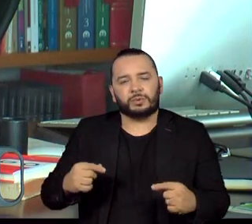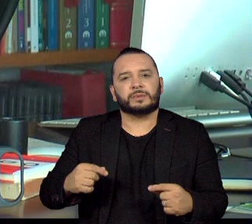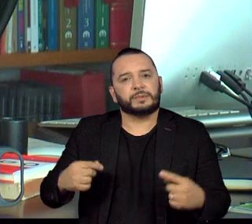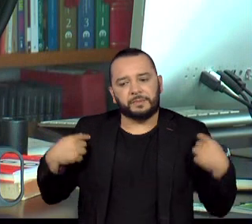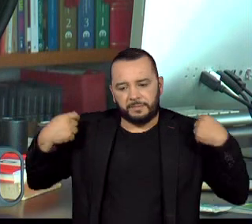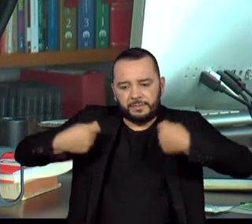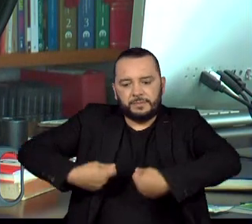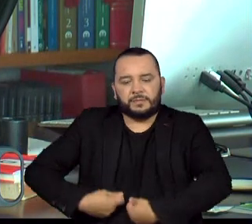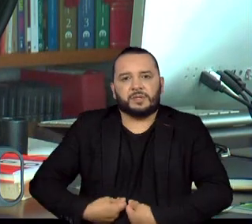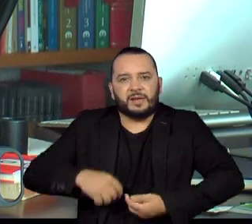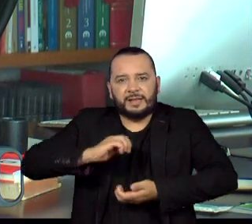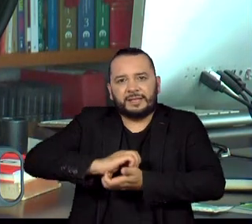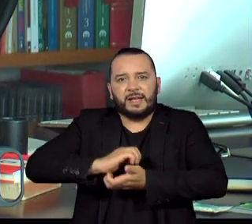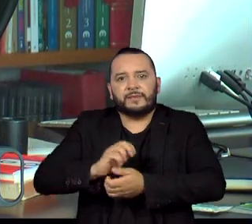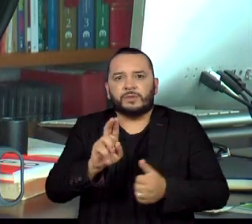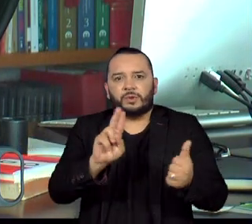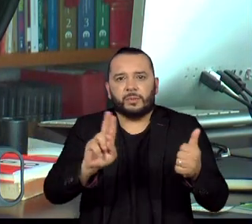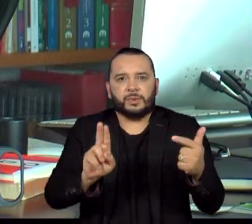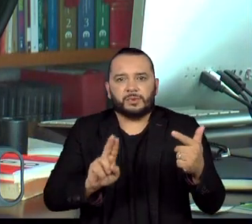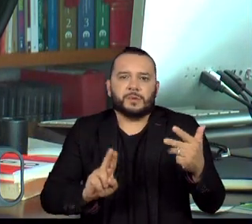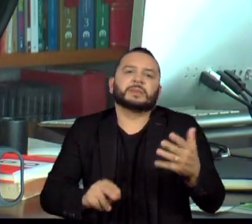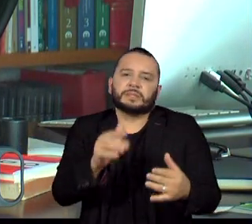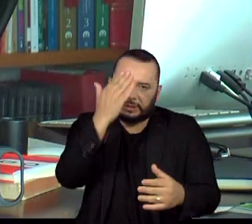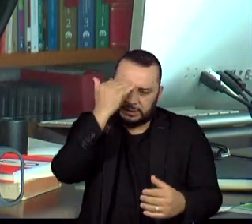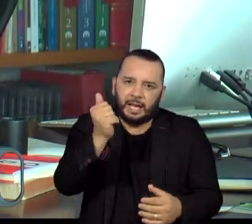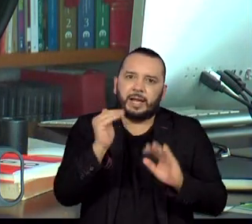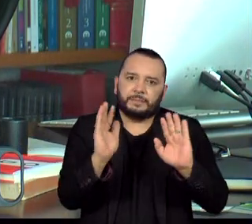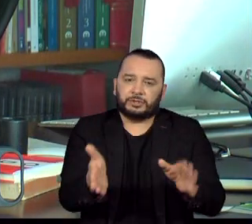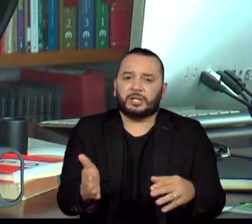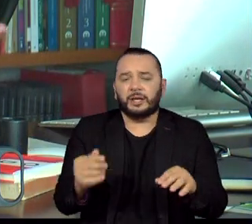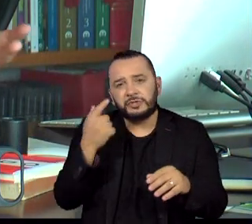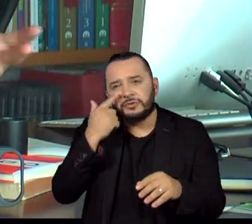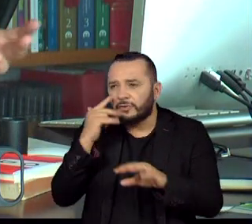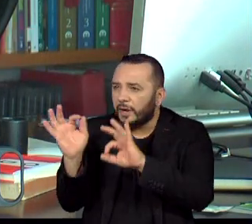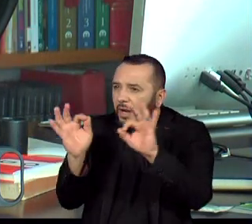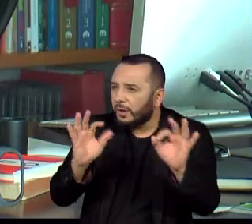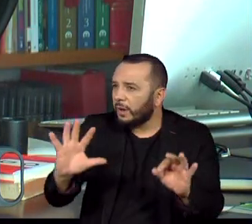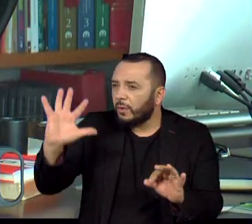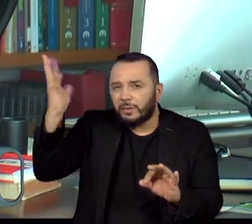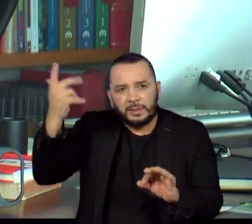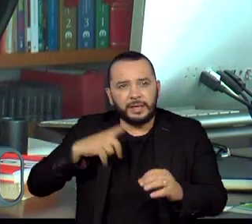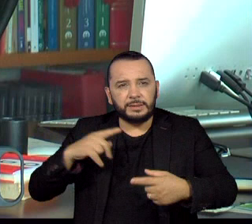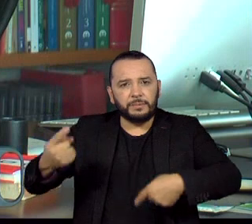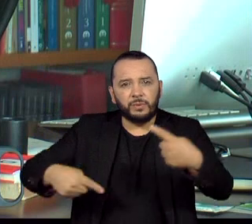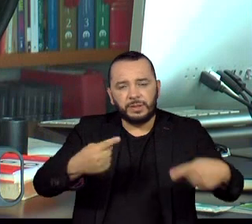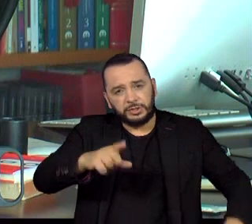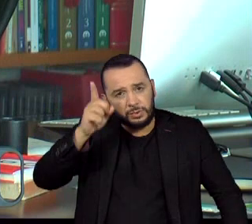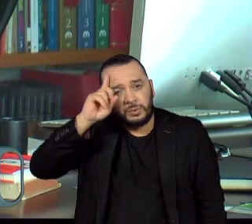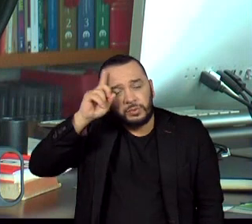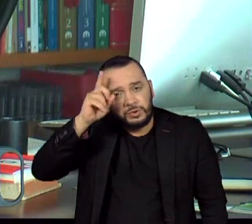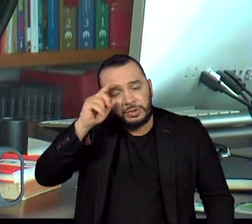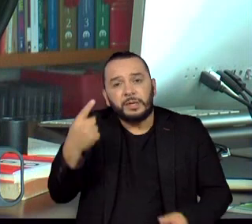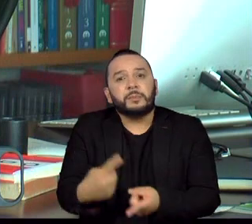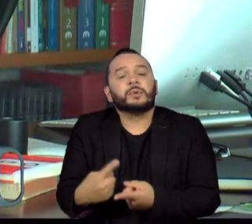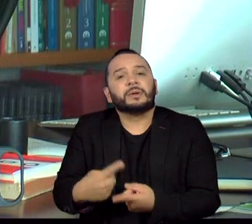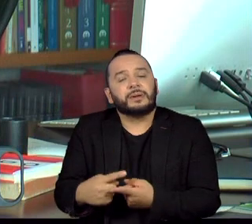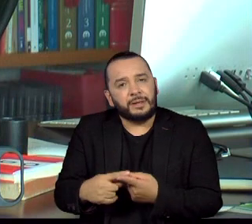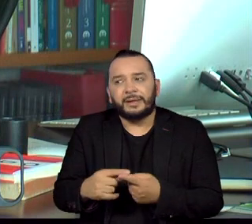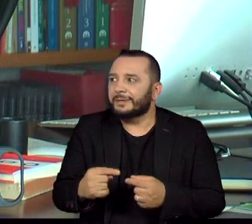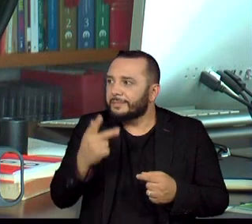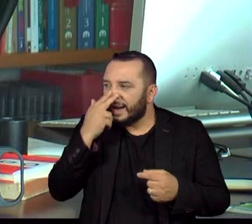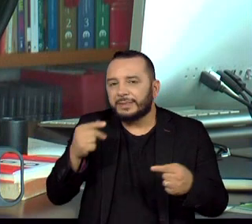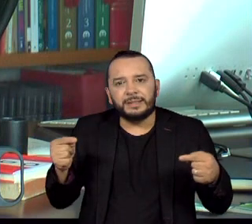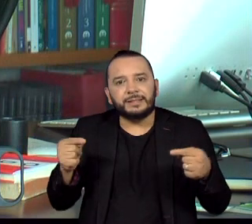gente acompanha o que está acontecendo na política todo dia, porque isso tem muito a ver com a nossa vida,